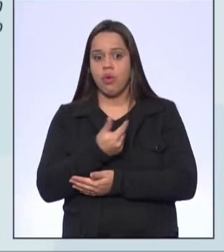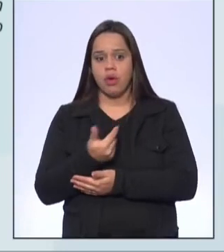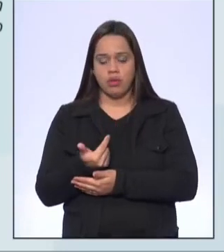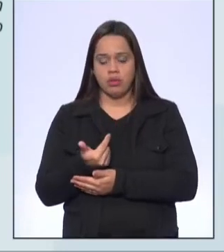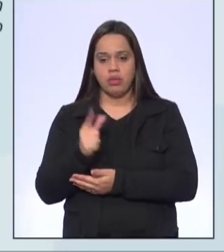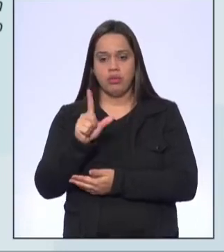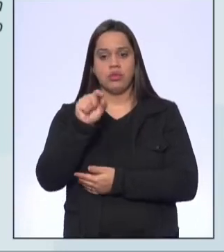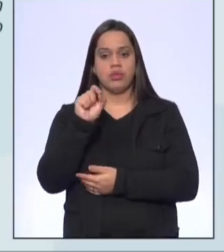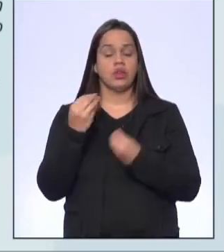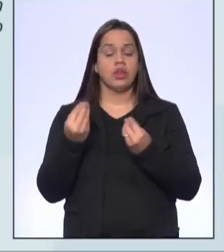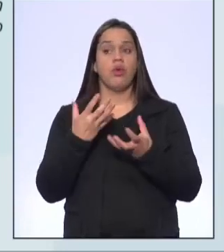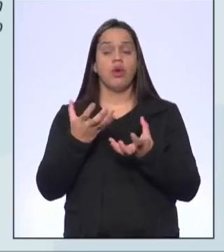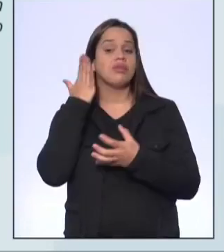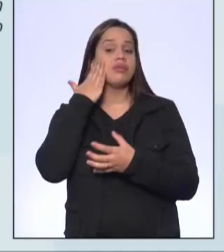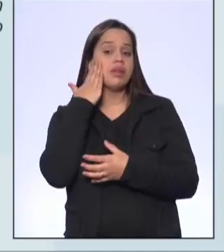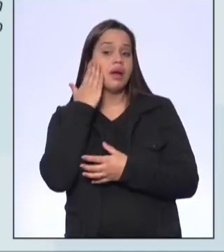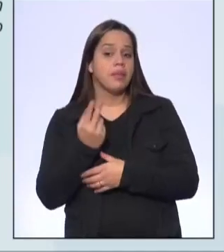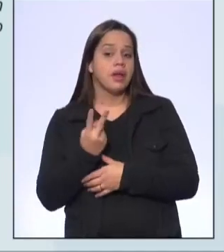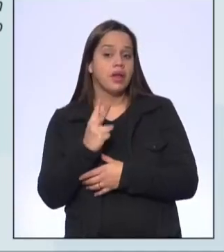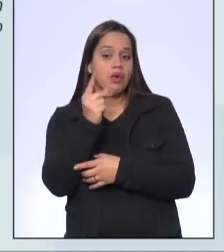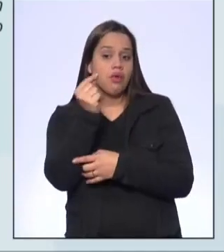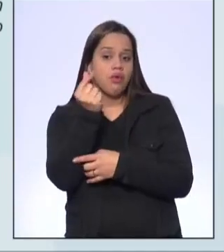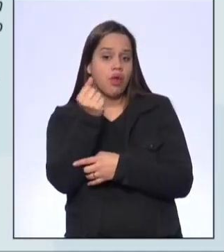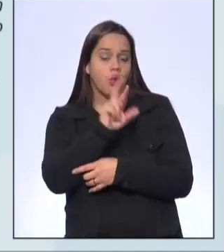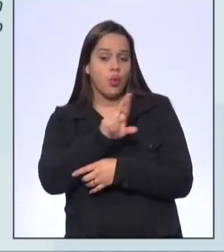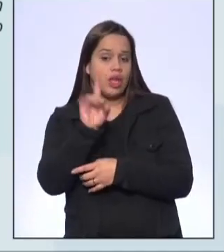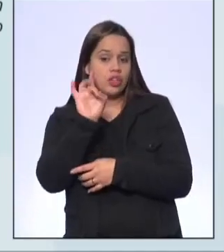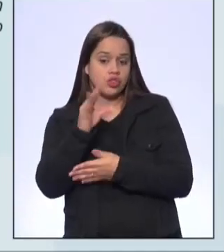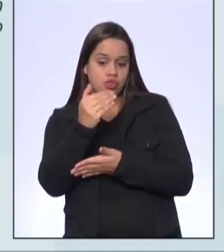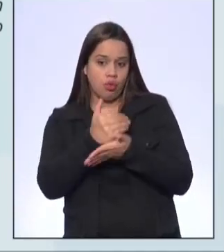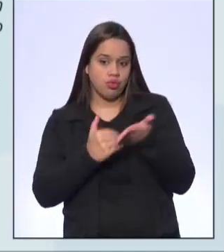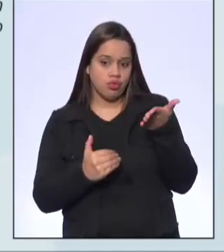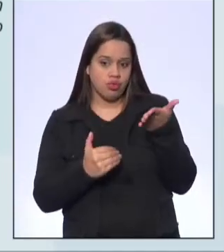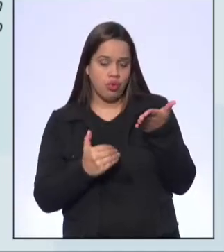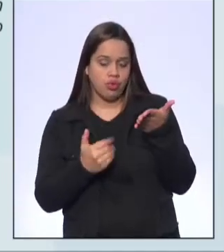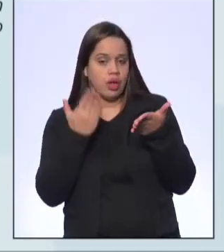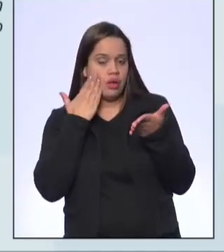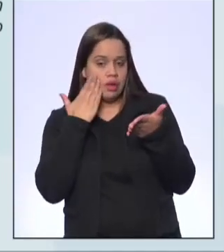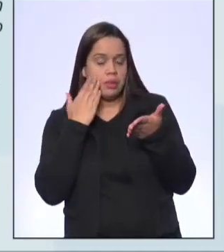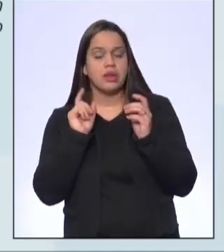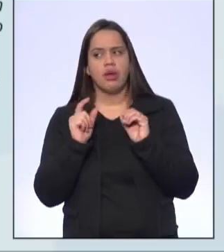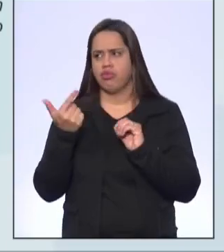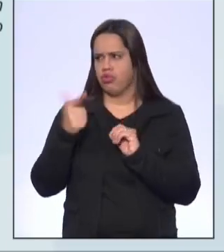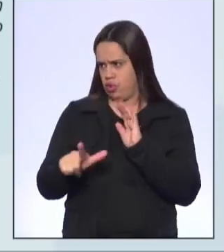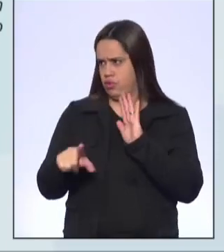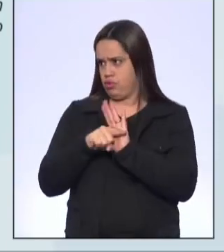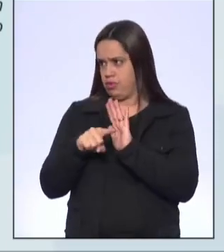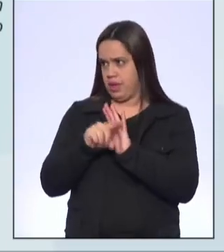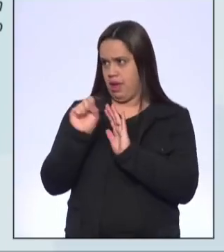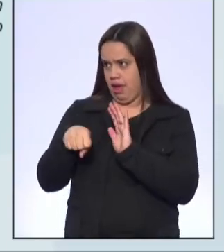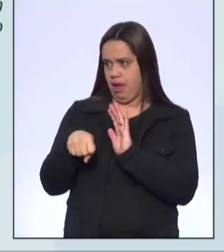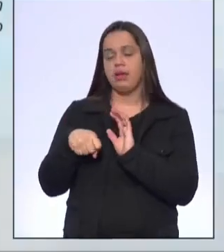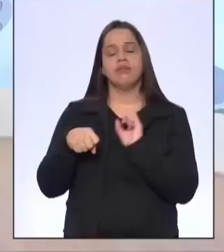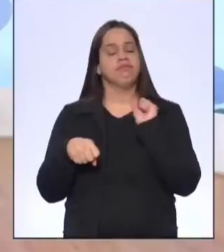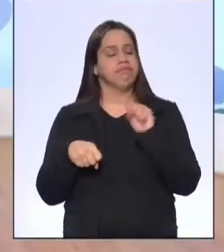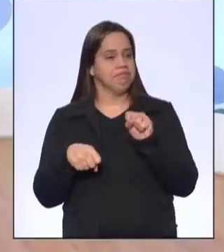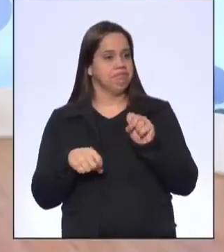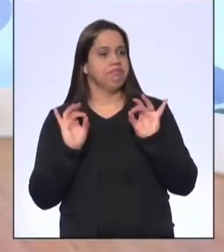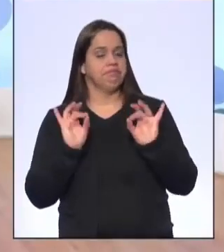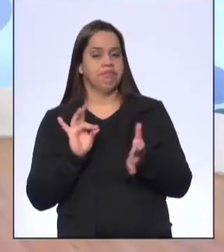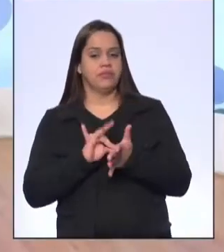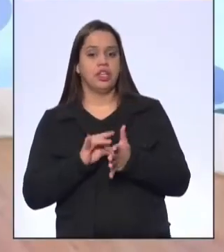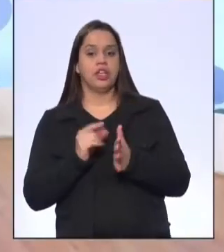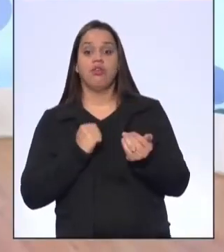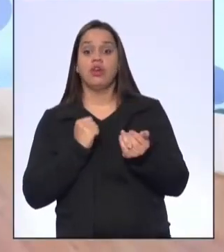Então, eu quero saber o valor, não apenas o desconto, né, Rafa? Então, novamente, você vai ter que subtrair, né, não, Jonas? Isso mesmo. Então, eu tenho que encontrar lá